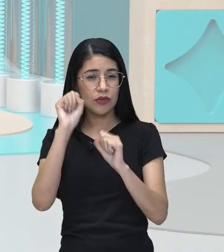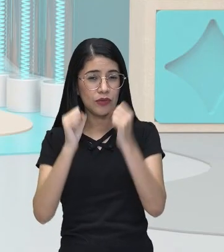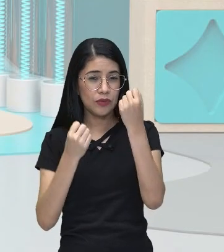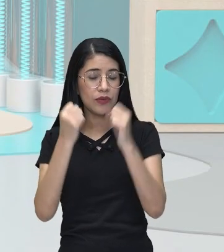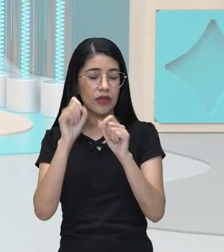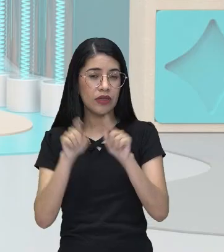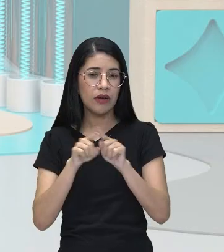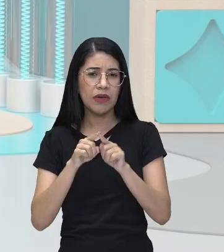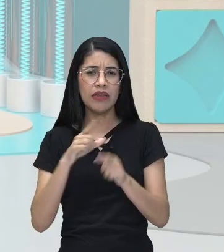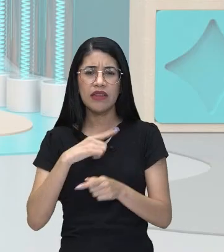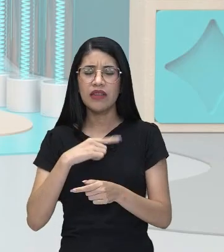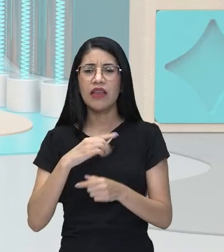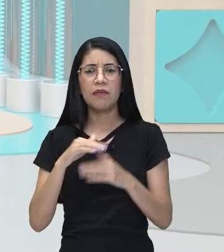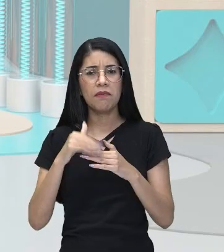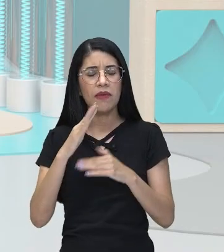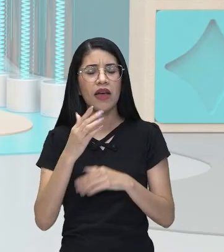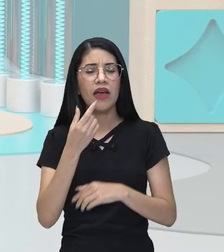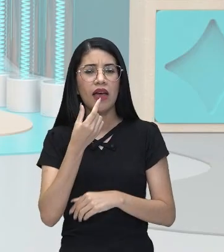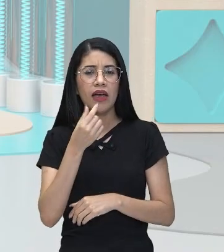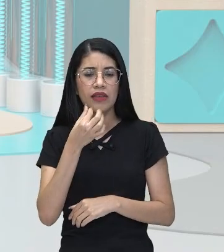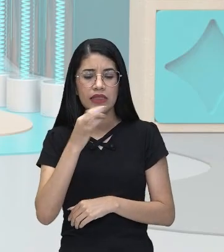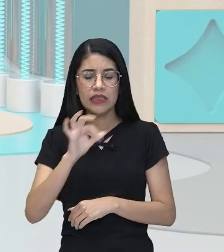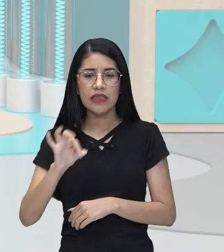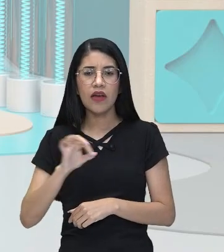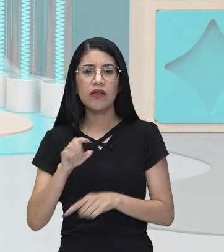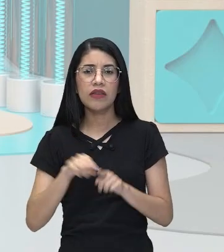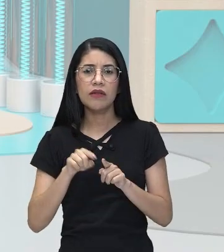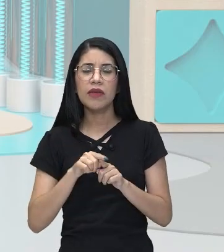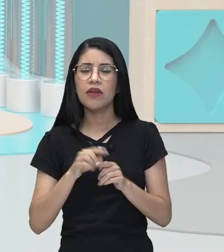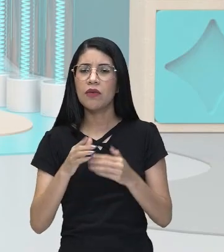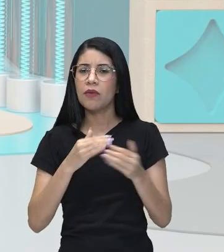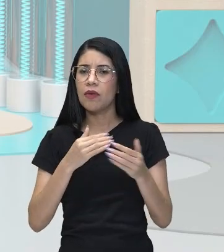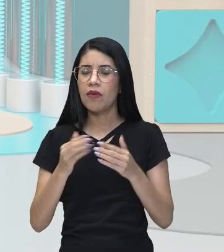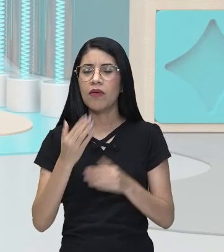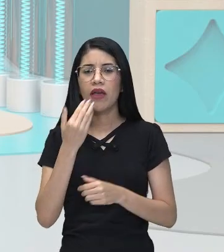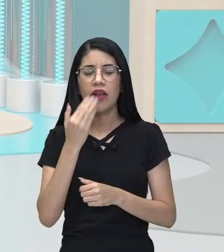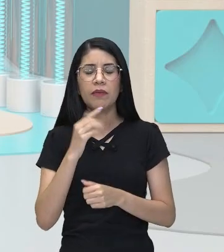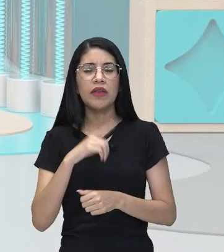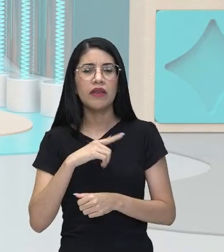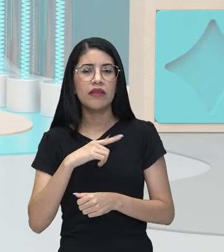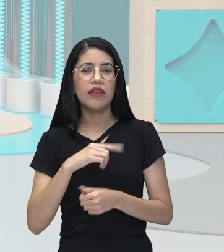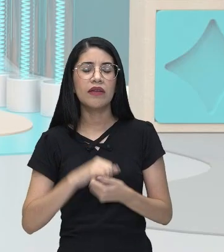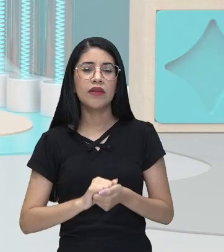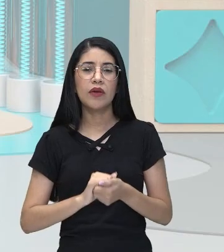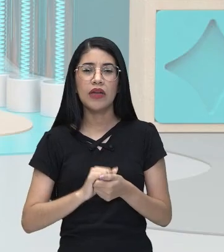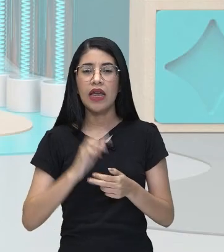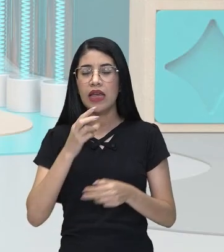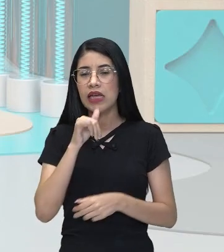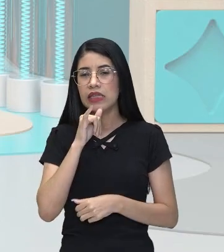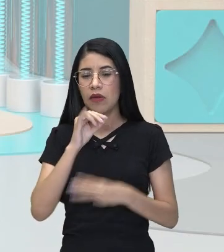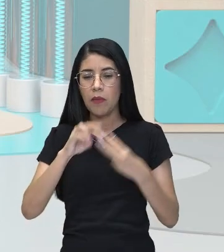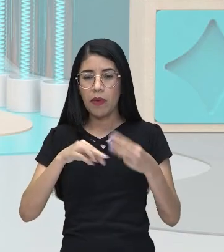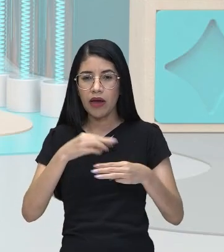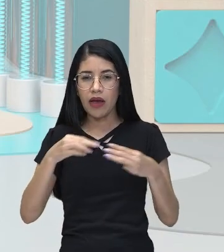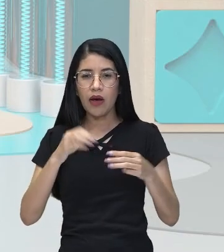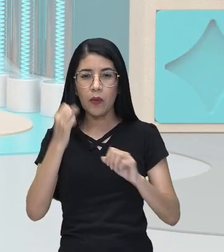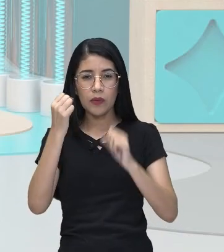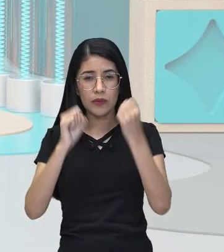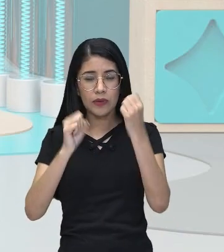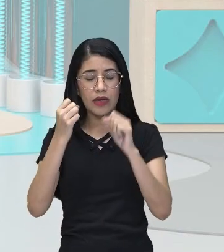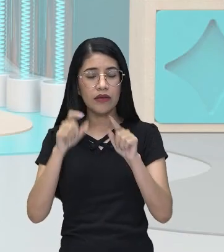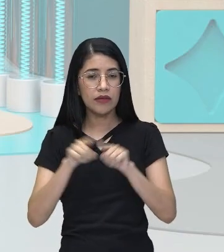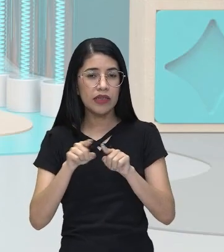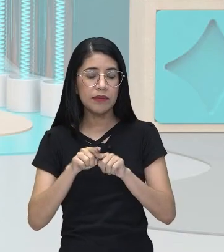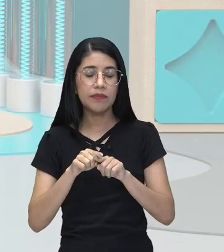Se o macarrãozinho instantâneo, vai lá no rótulo dele e olha lá. O macarrão já tem um monte de gordura desses instantâneos, né? E você